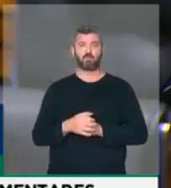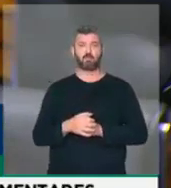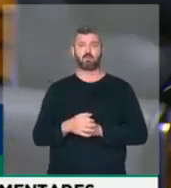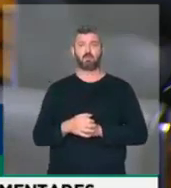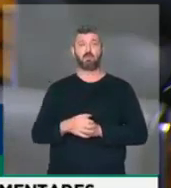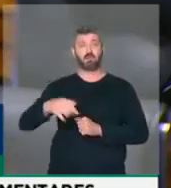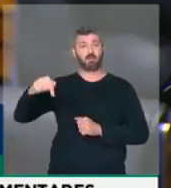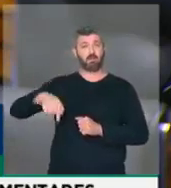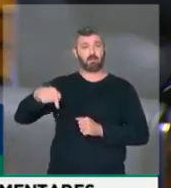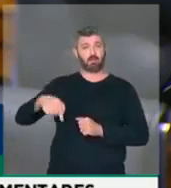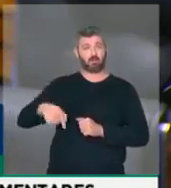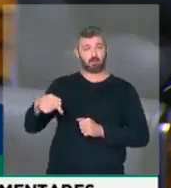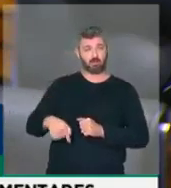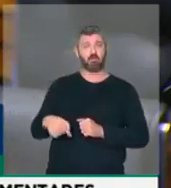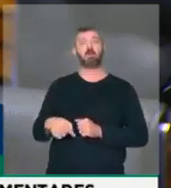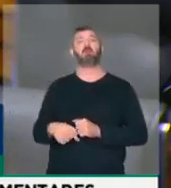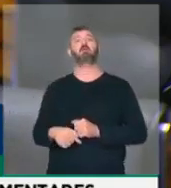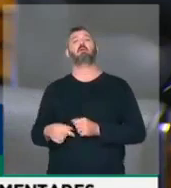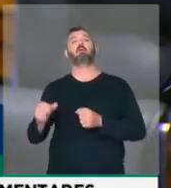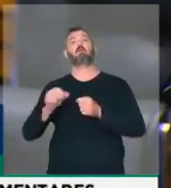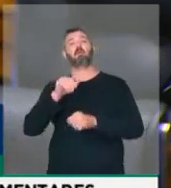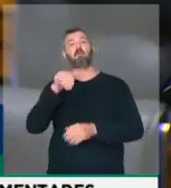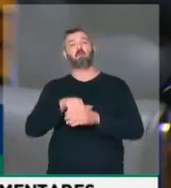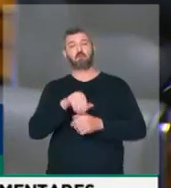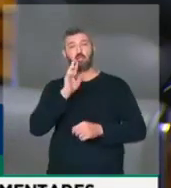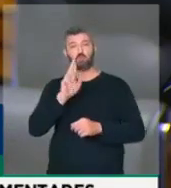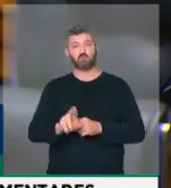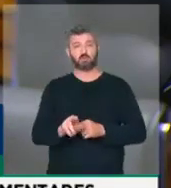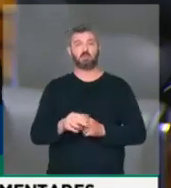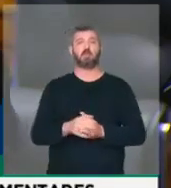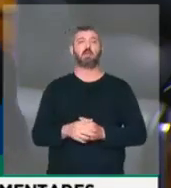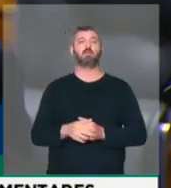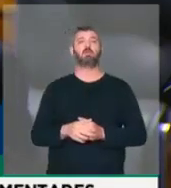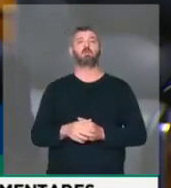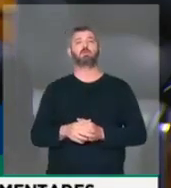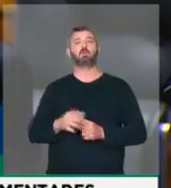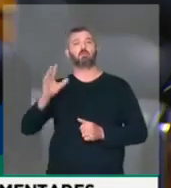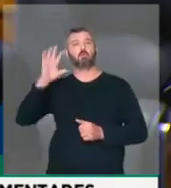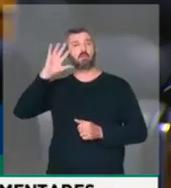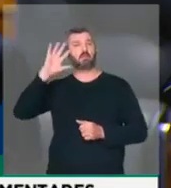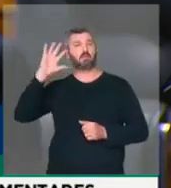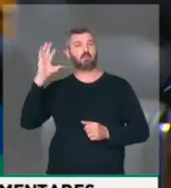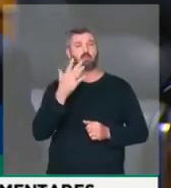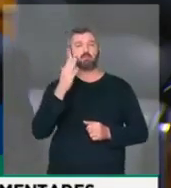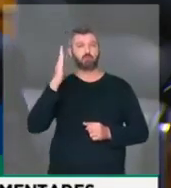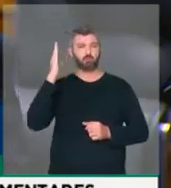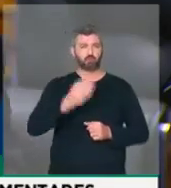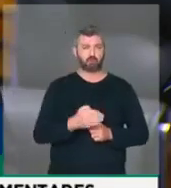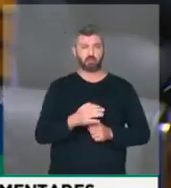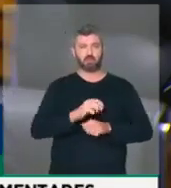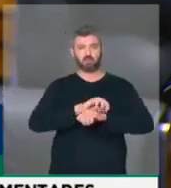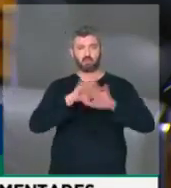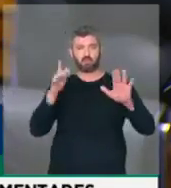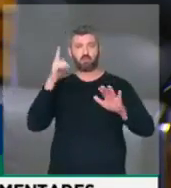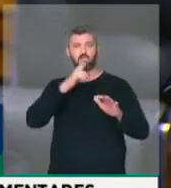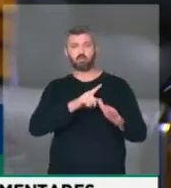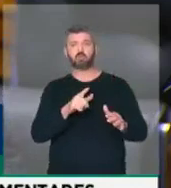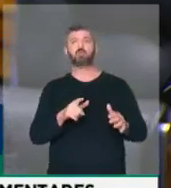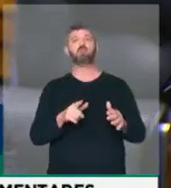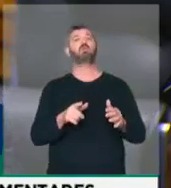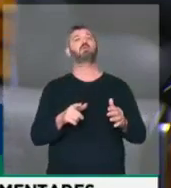aqui, desse resultado que nós chegamos até aqui, um encaminhamento objetivo, para que a gente possa encaminhar isso